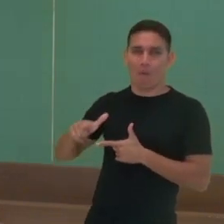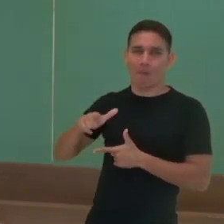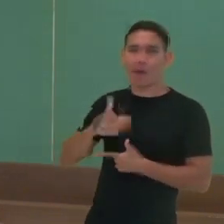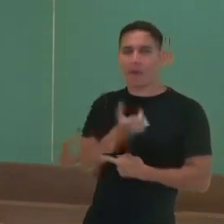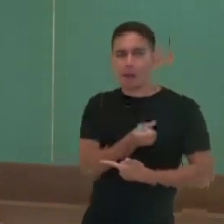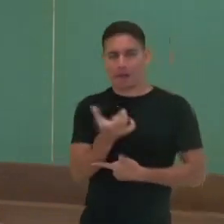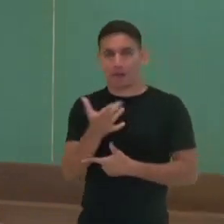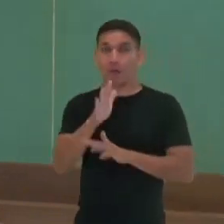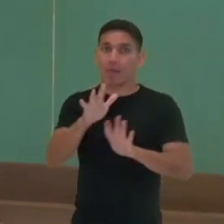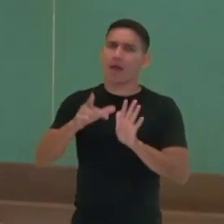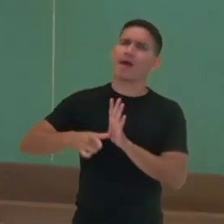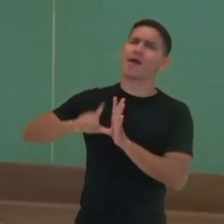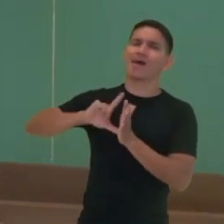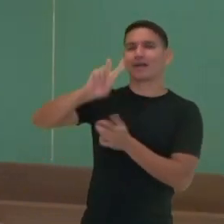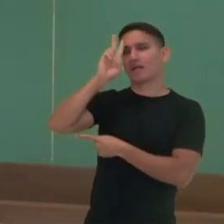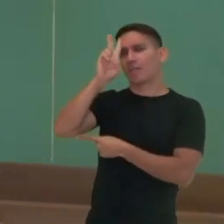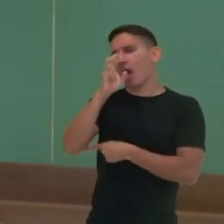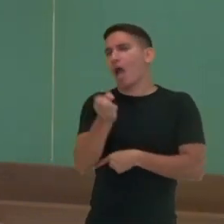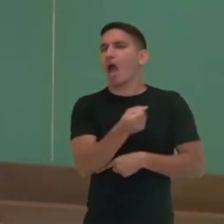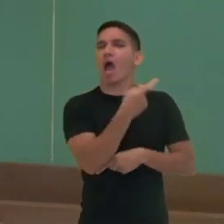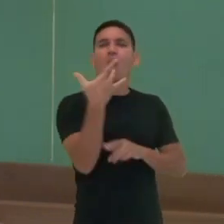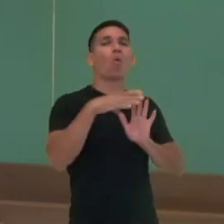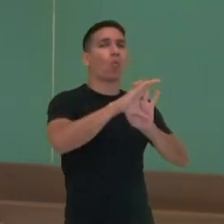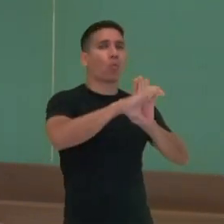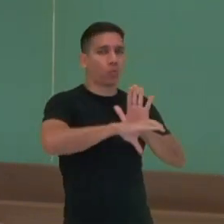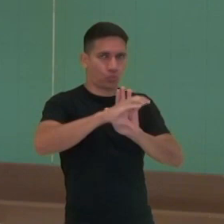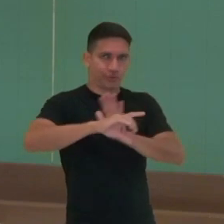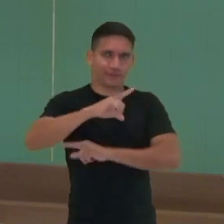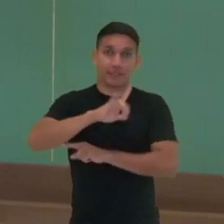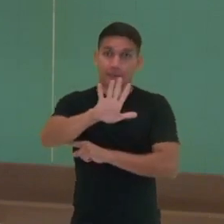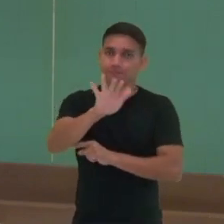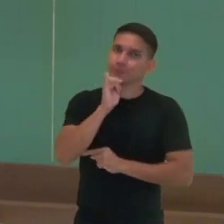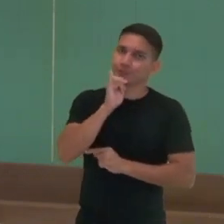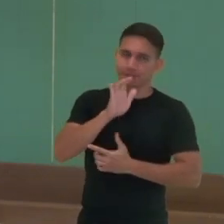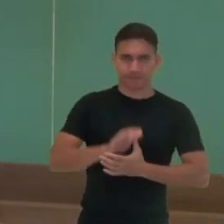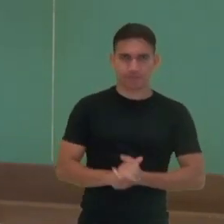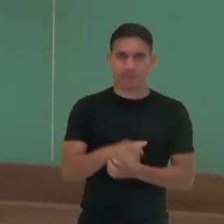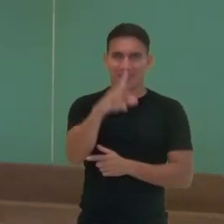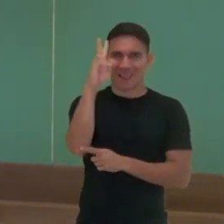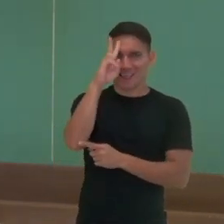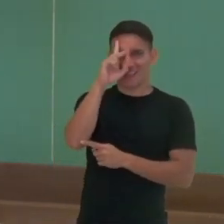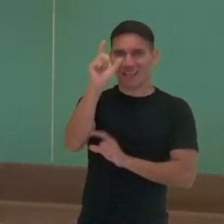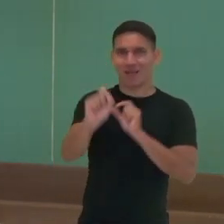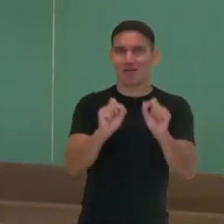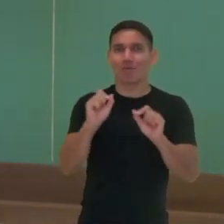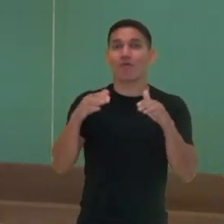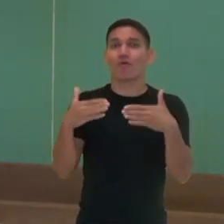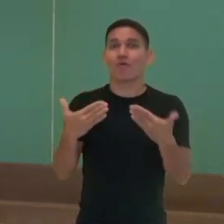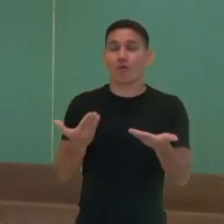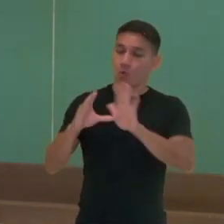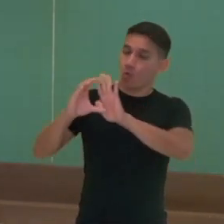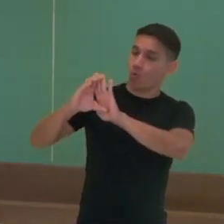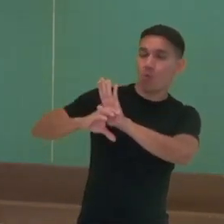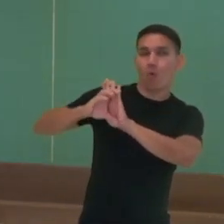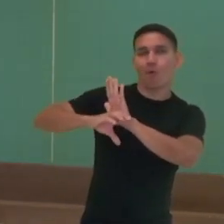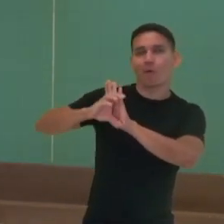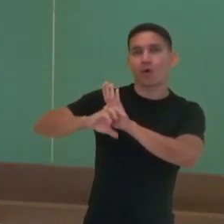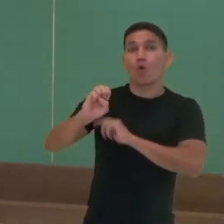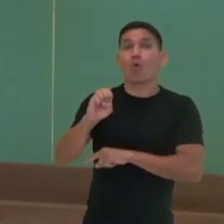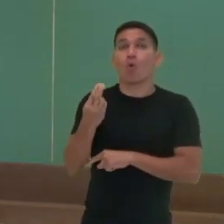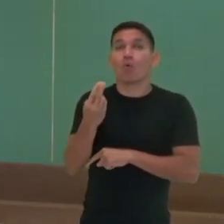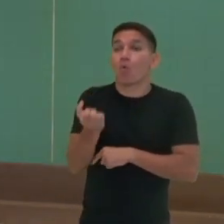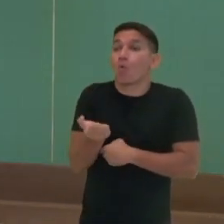é importante lembrarmos alguns conceitos. Por exemplo, vocês se lembram qual é o conceito ou qual